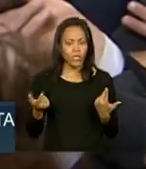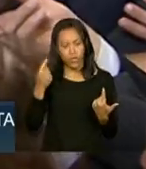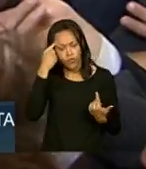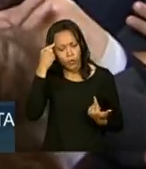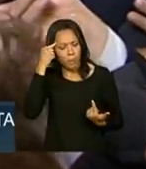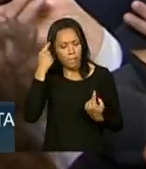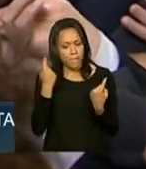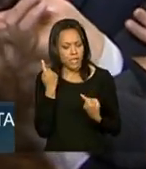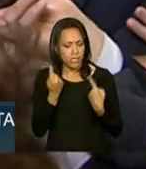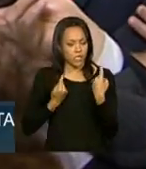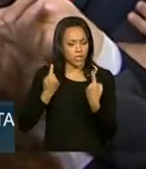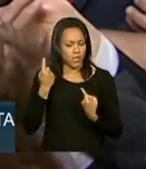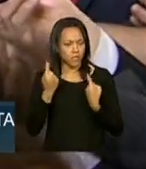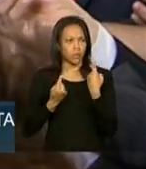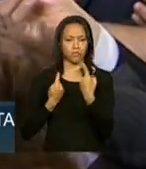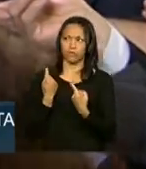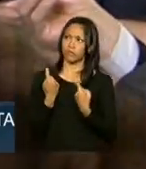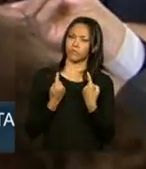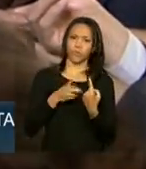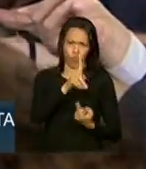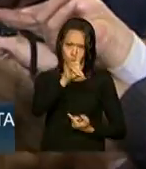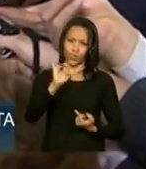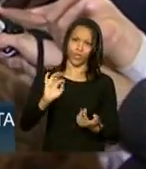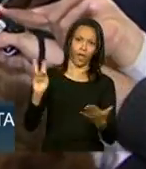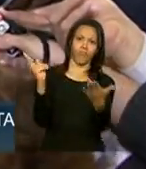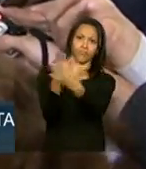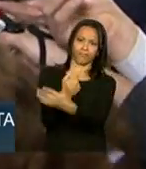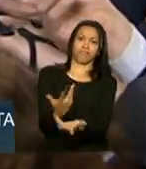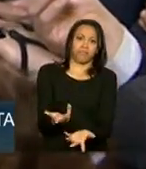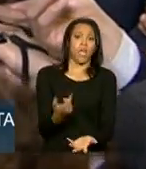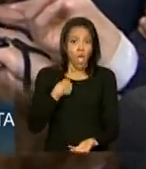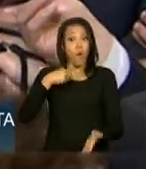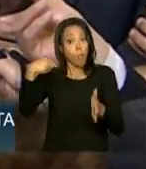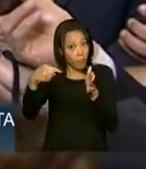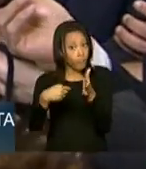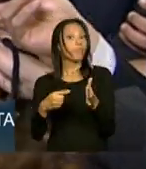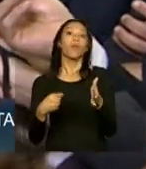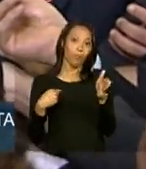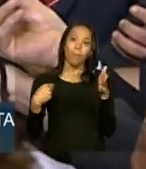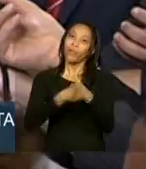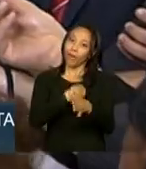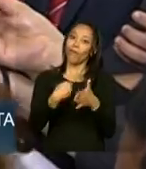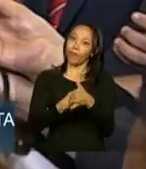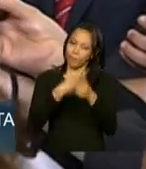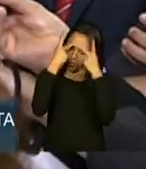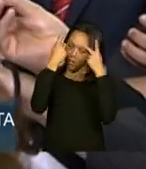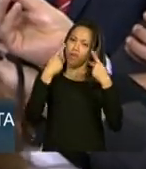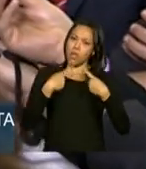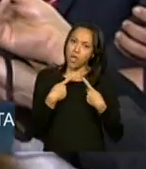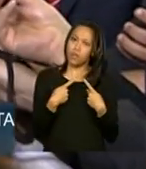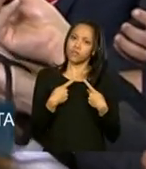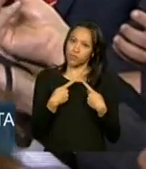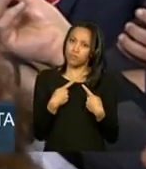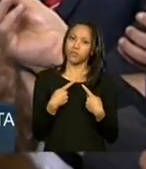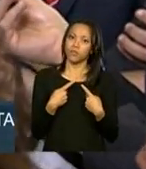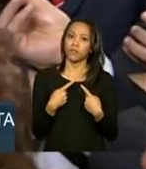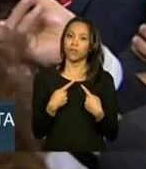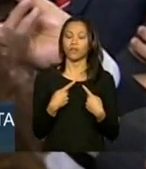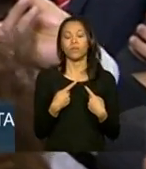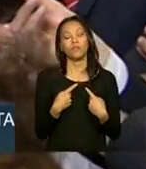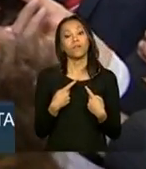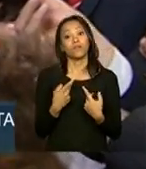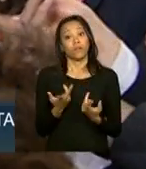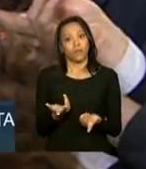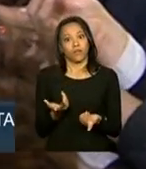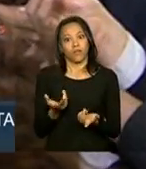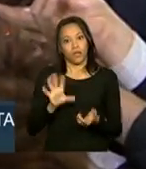viu, gente? Intriga. Um dia desses, não, eu pergunto para os meus botões. Esses botões são, assim,